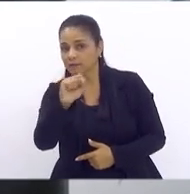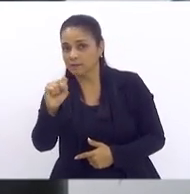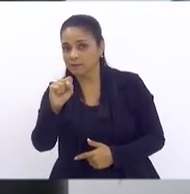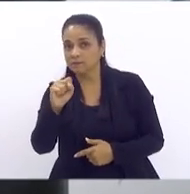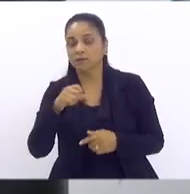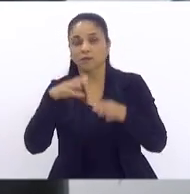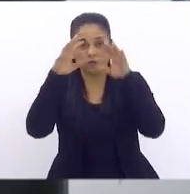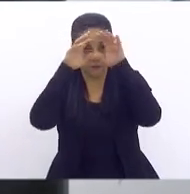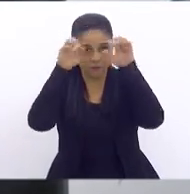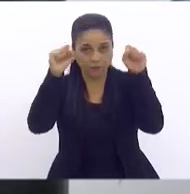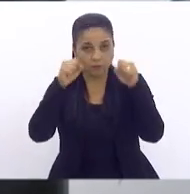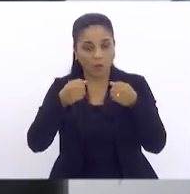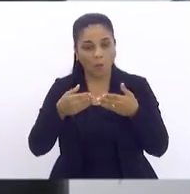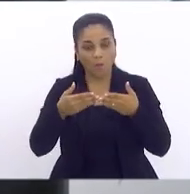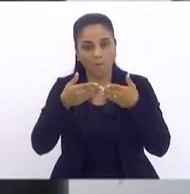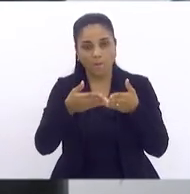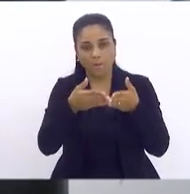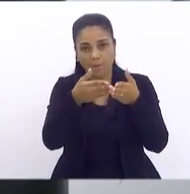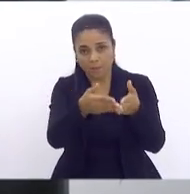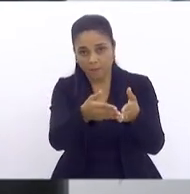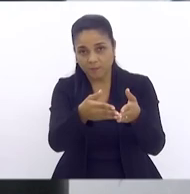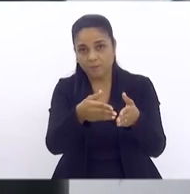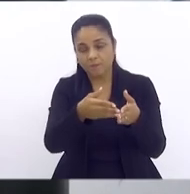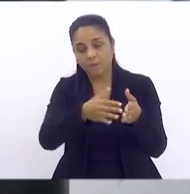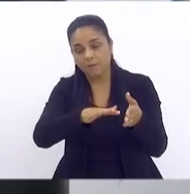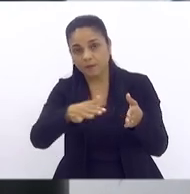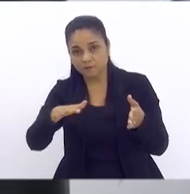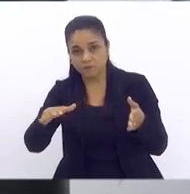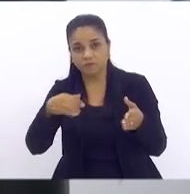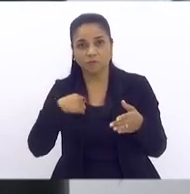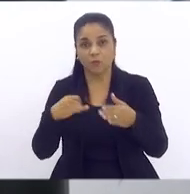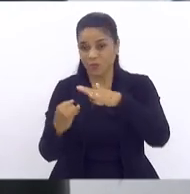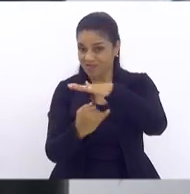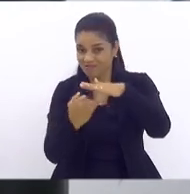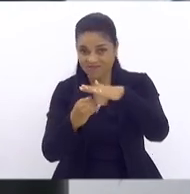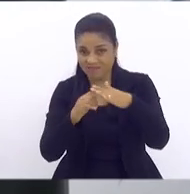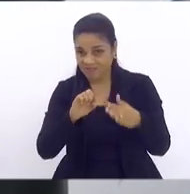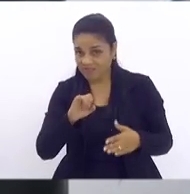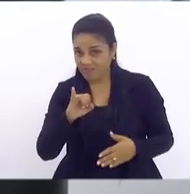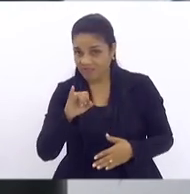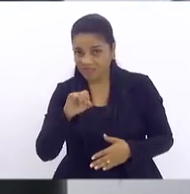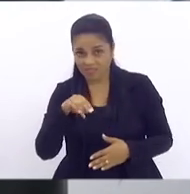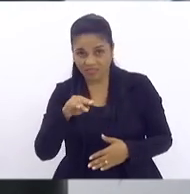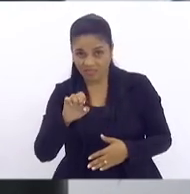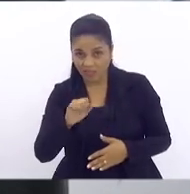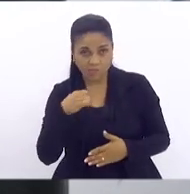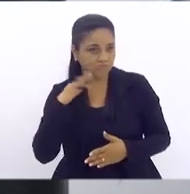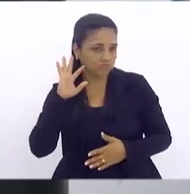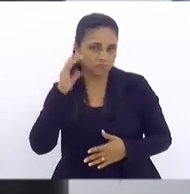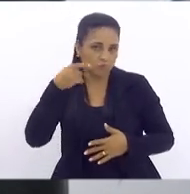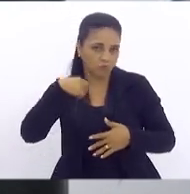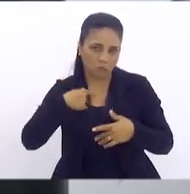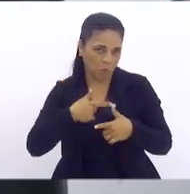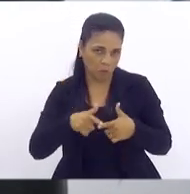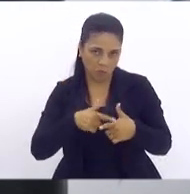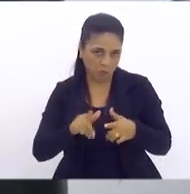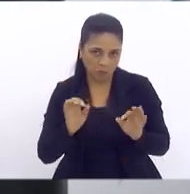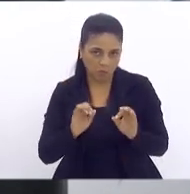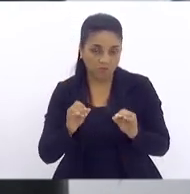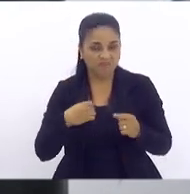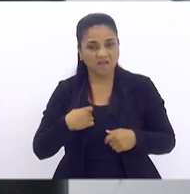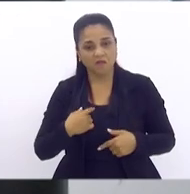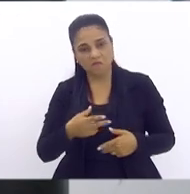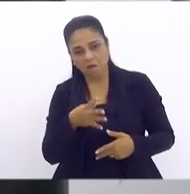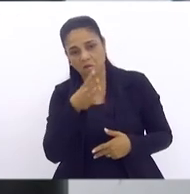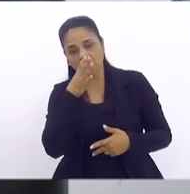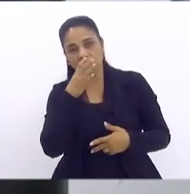Porque a questão do INEA foi incapaz de resolver o problema. E nós não podemos também assistir de braço cruzado que as coisas